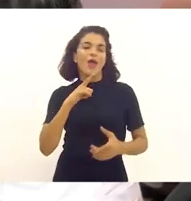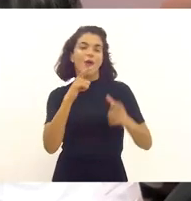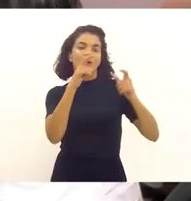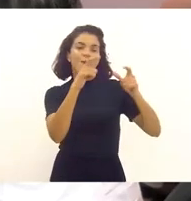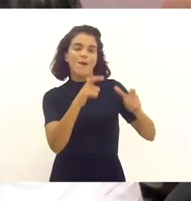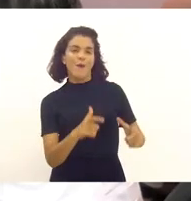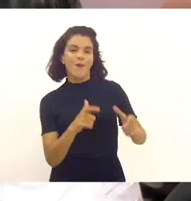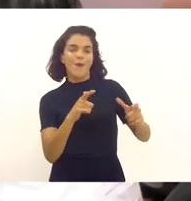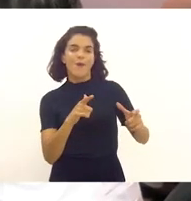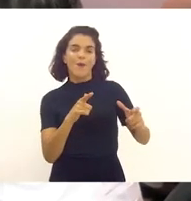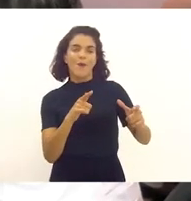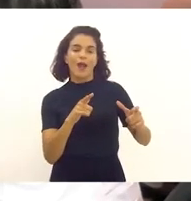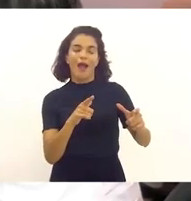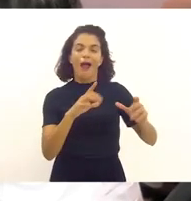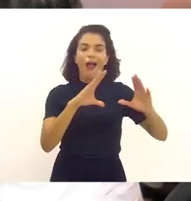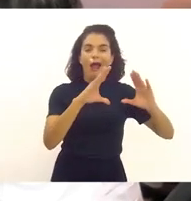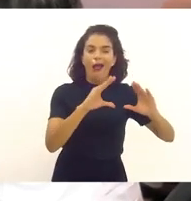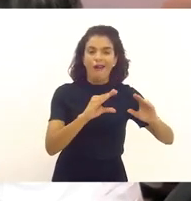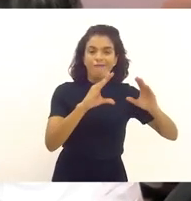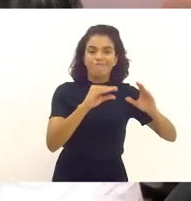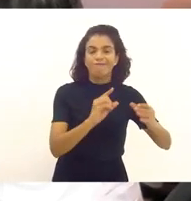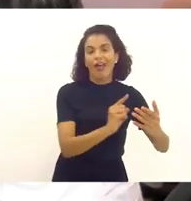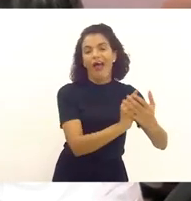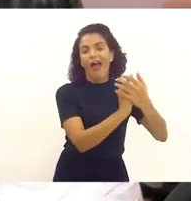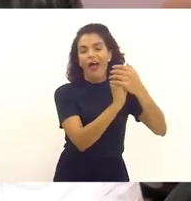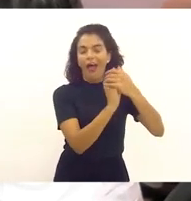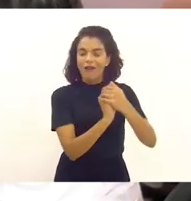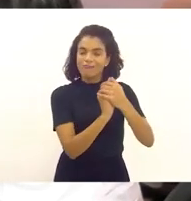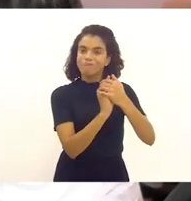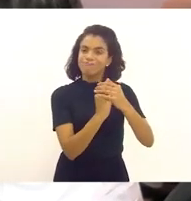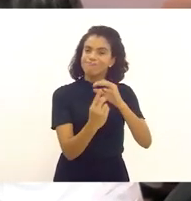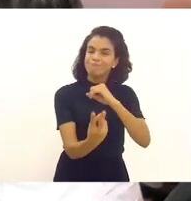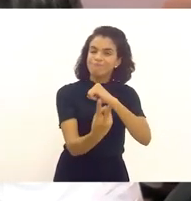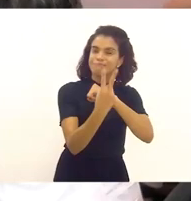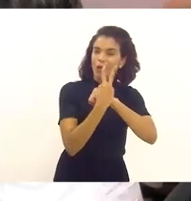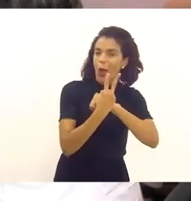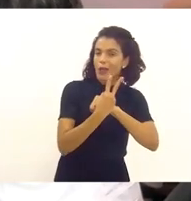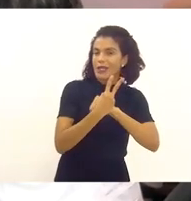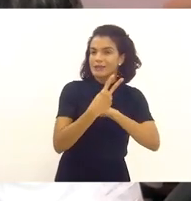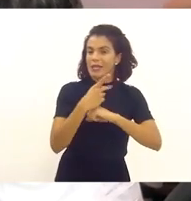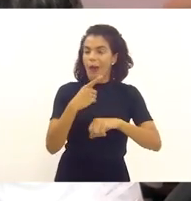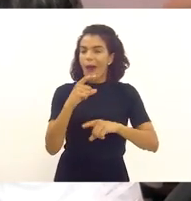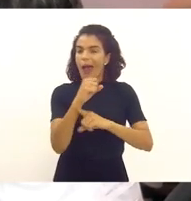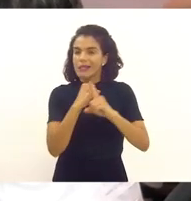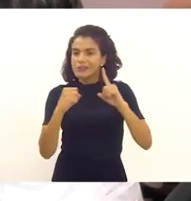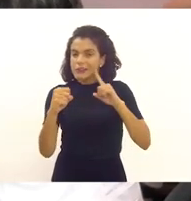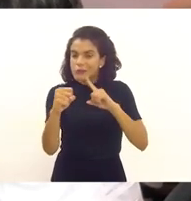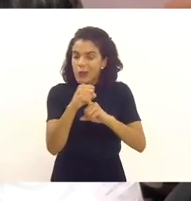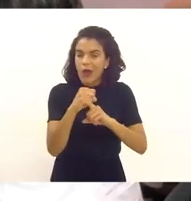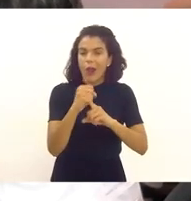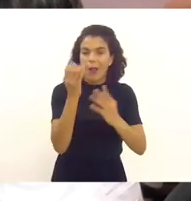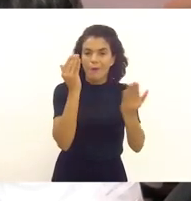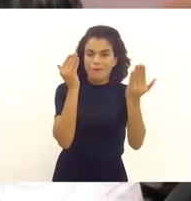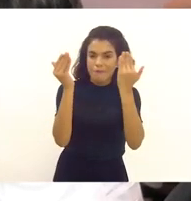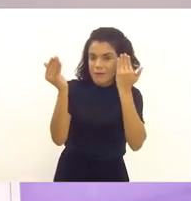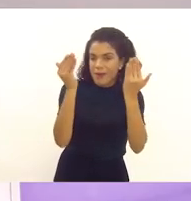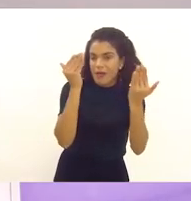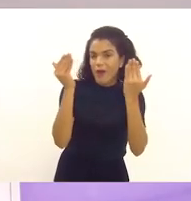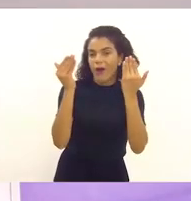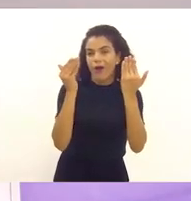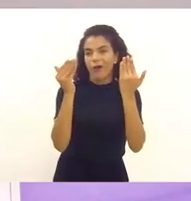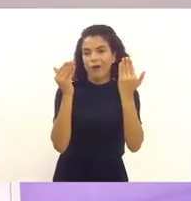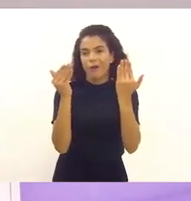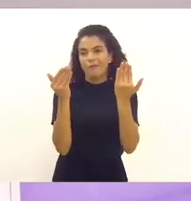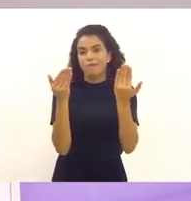acolhedor e que essa mulher possa ter ali acesso assistente social a psicólogo e